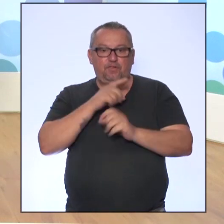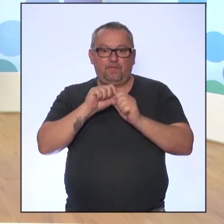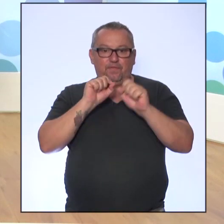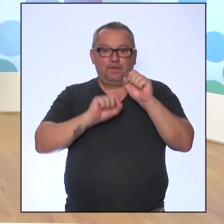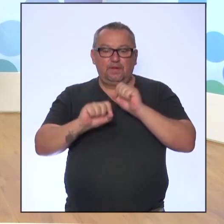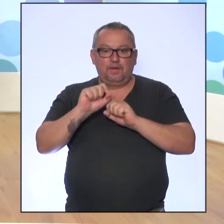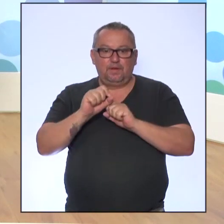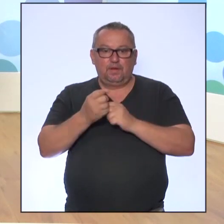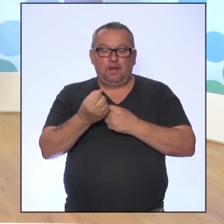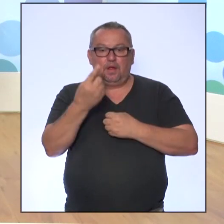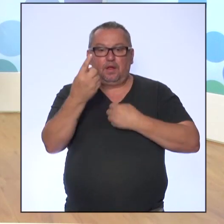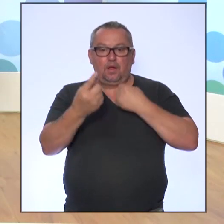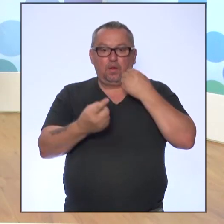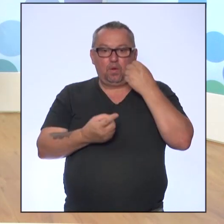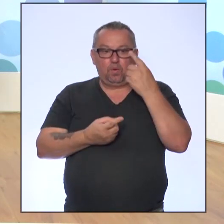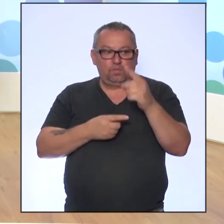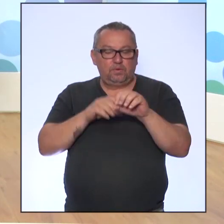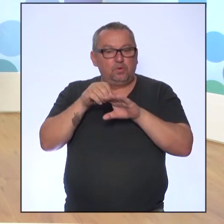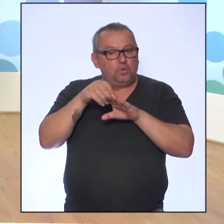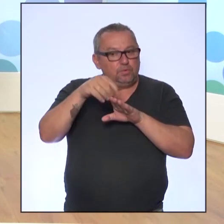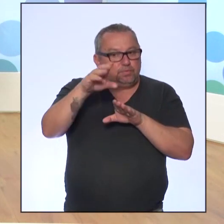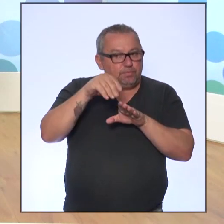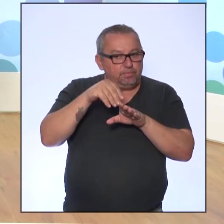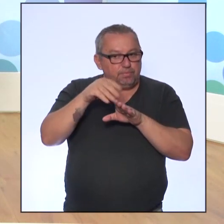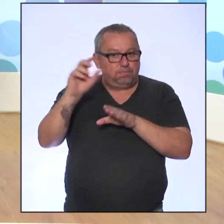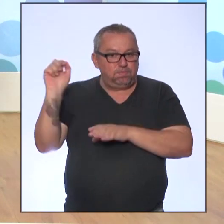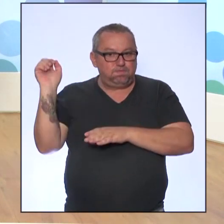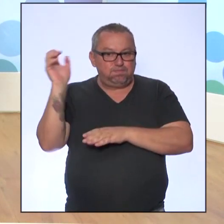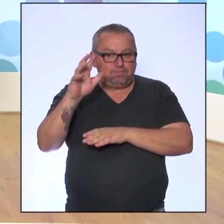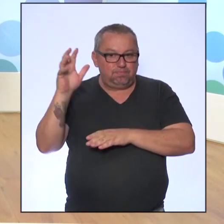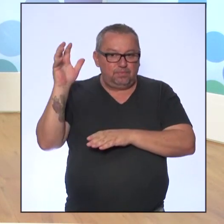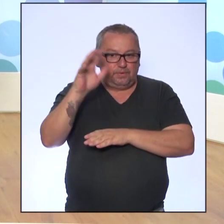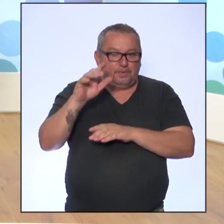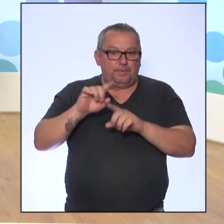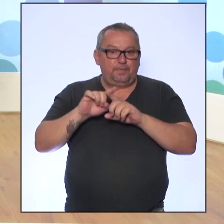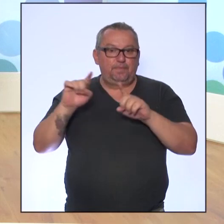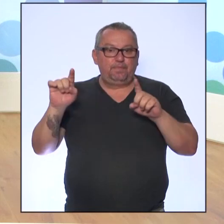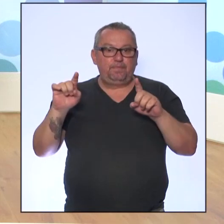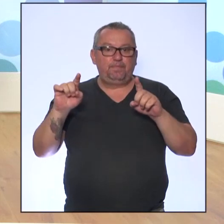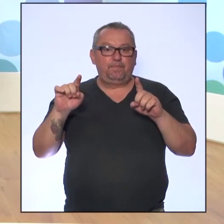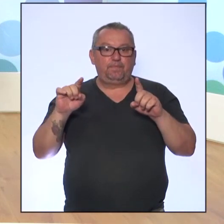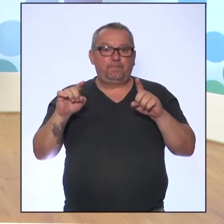passar alguns educativos do handball agora, mas durante